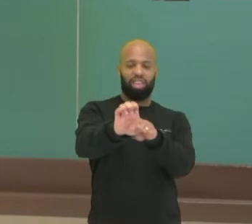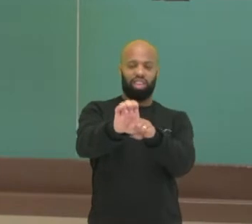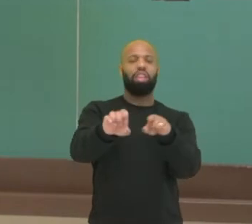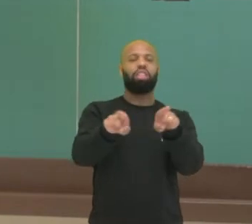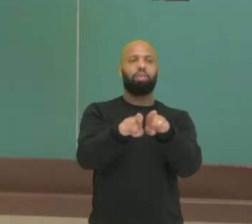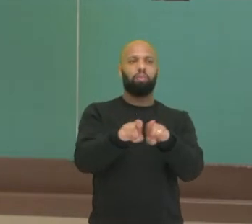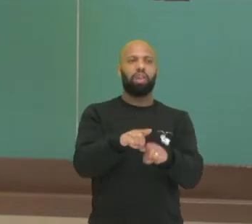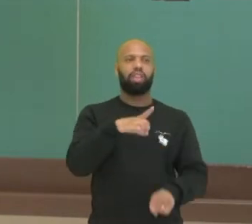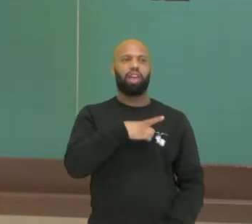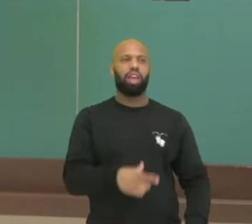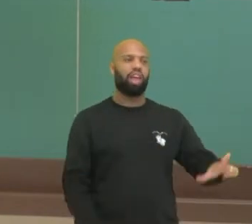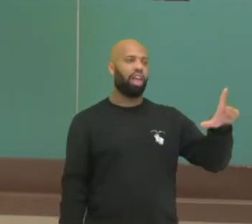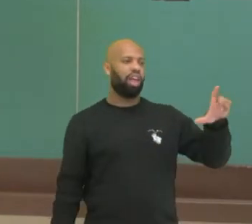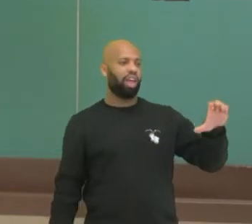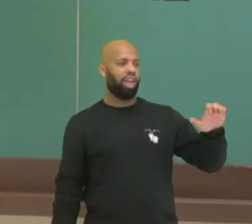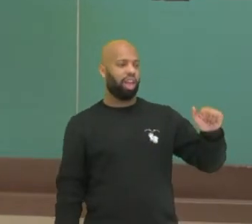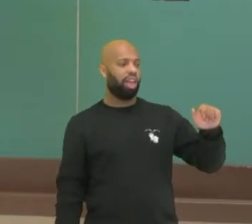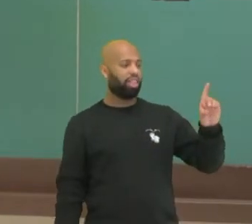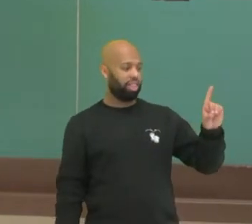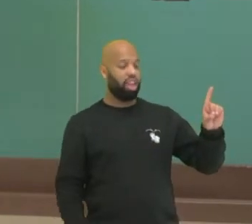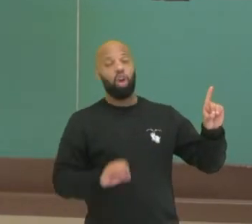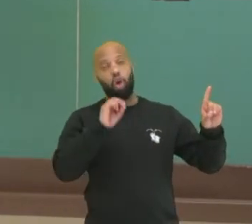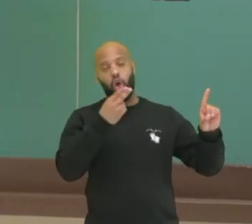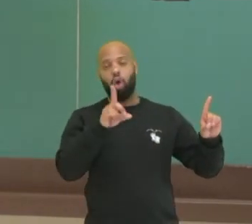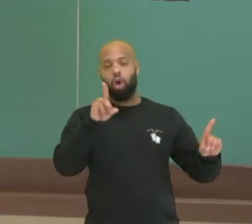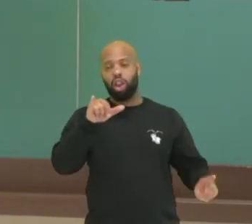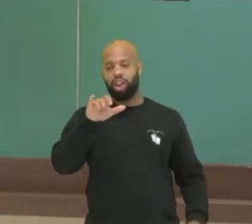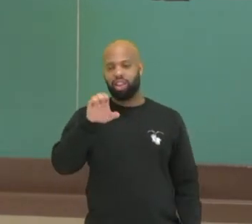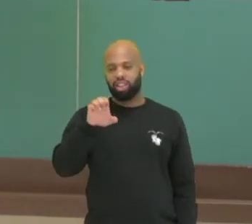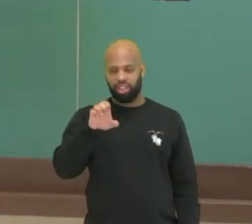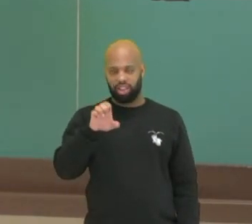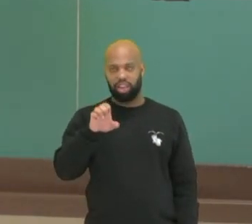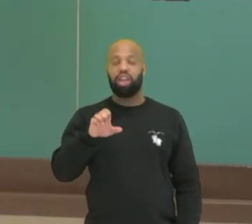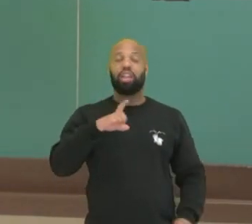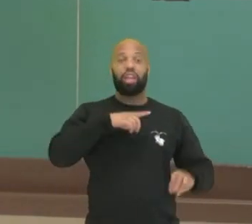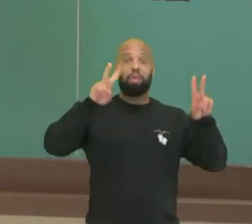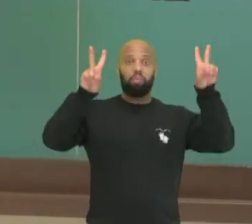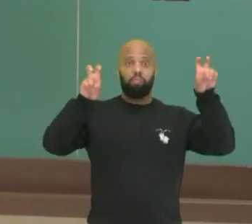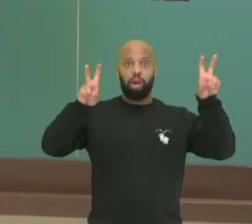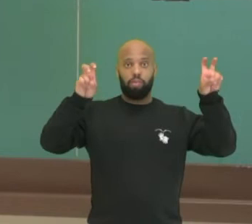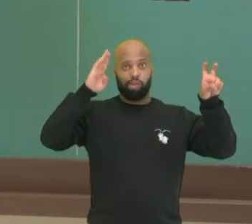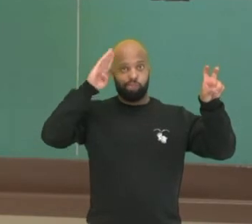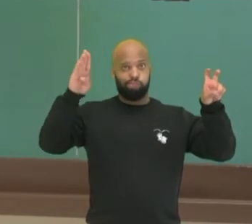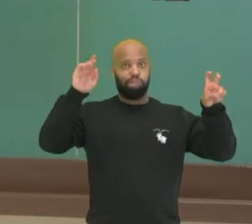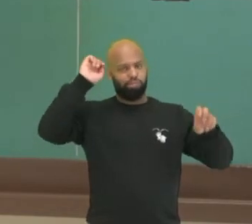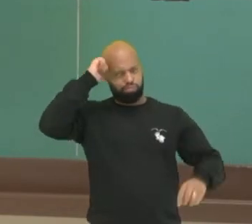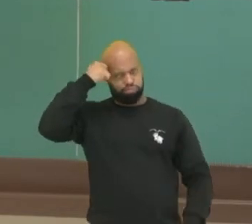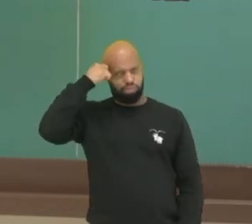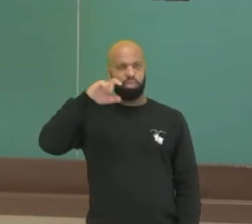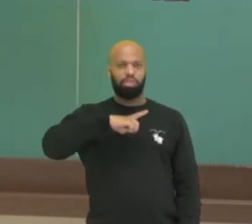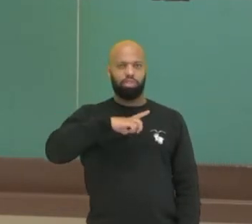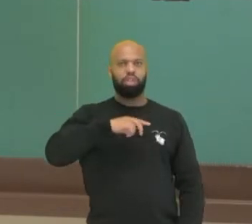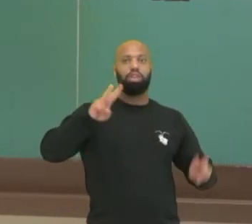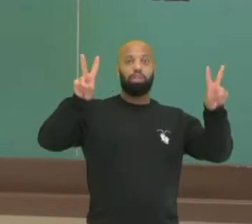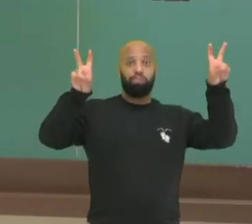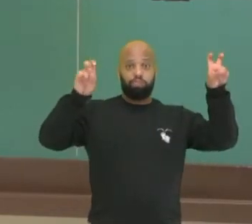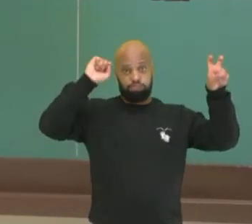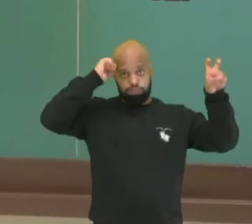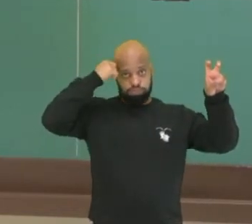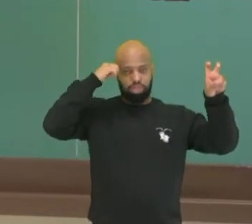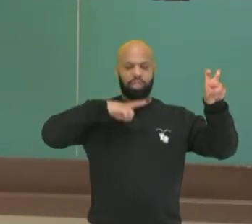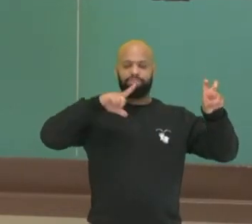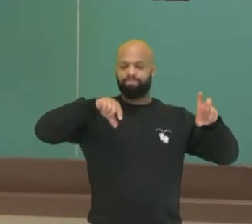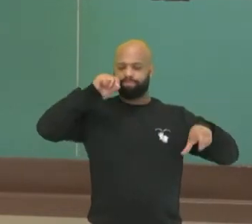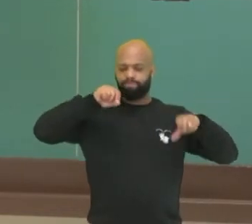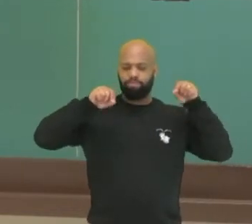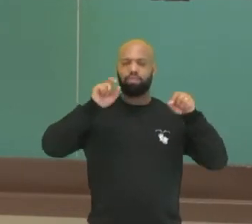né? Então temos na reportagem a manchete, que geralmente vem em negrito, que se refere ao título, né, que tem que ser selecionado, né, as